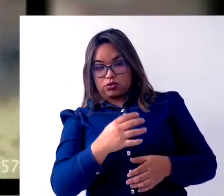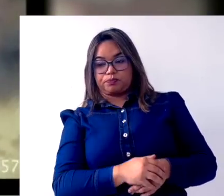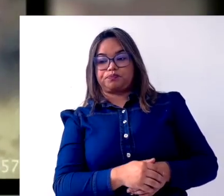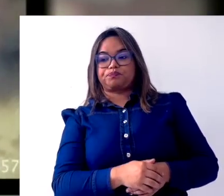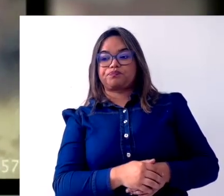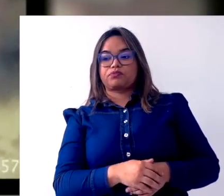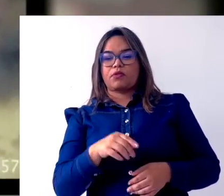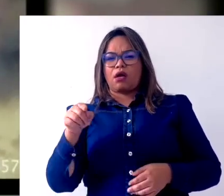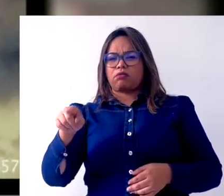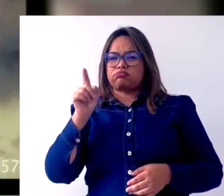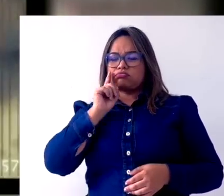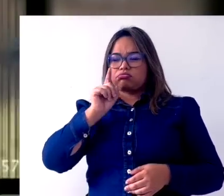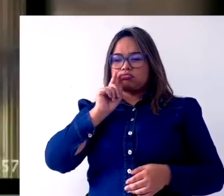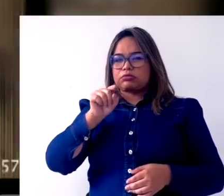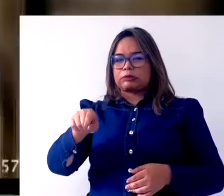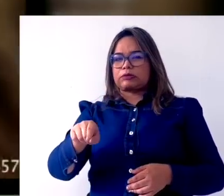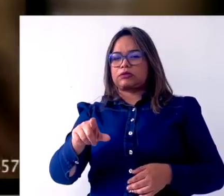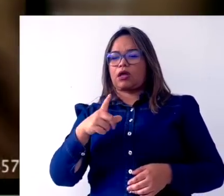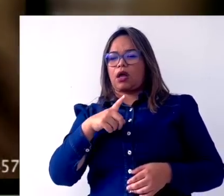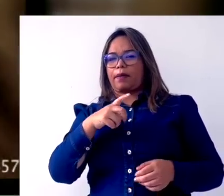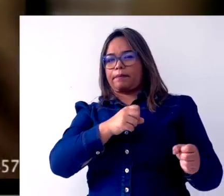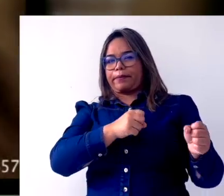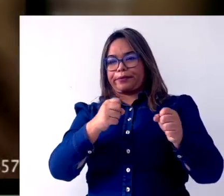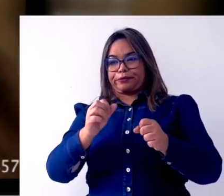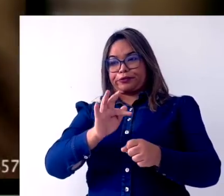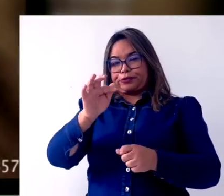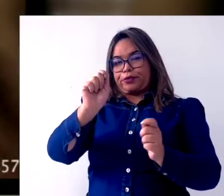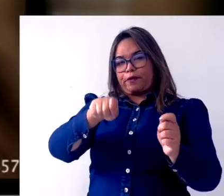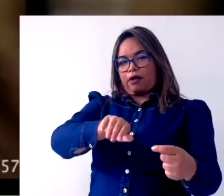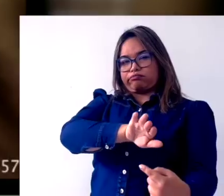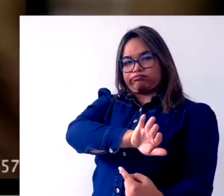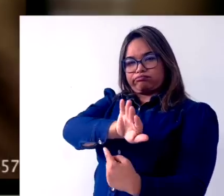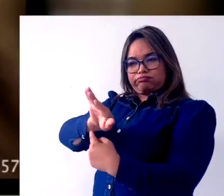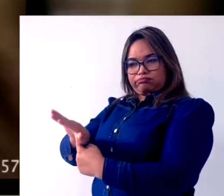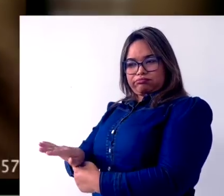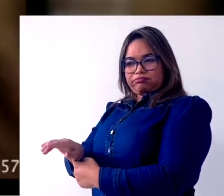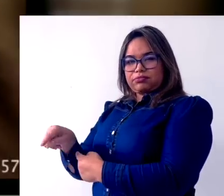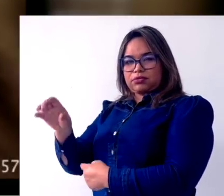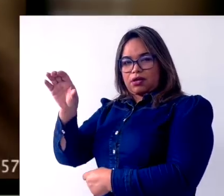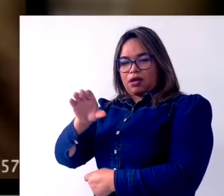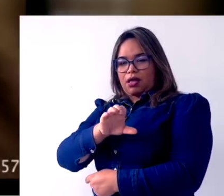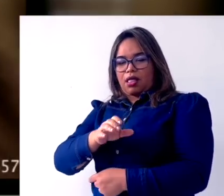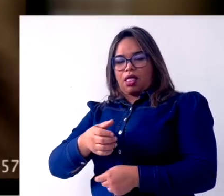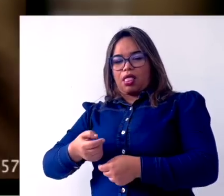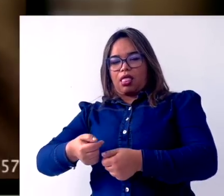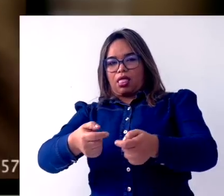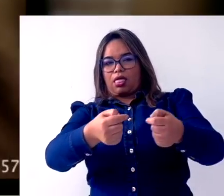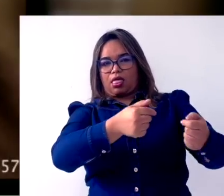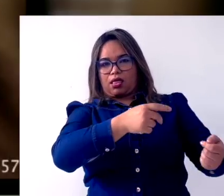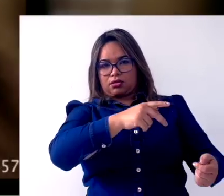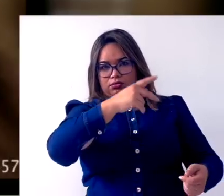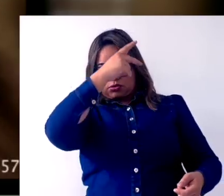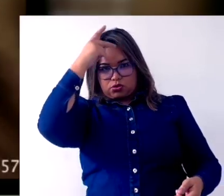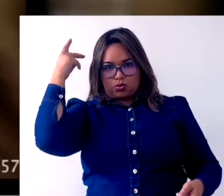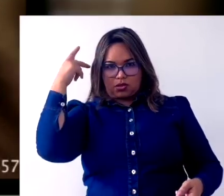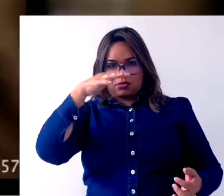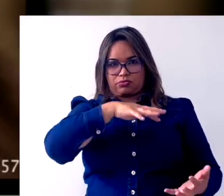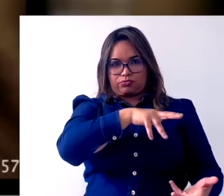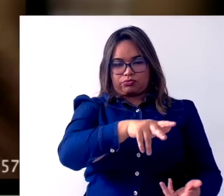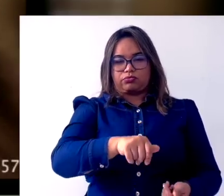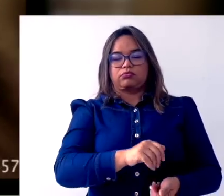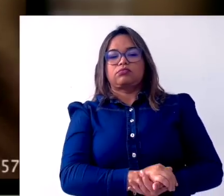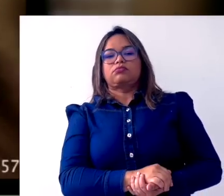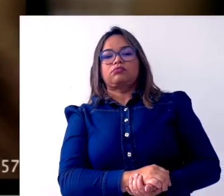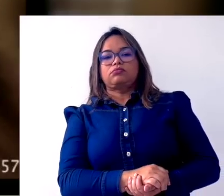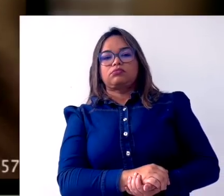poder para agir em favor da primeira besta, enganando os habitantes da terra. Atos 2:3 diz, e eles viram como